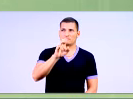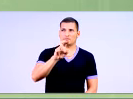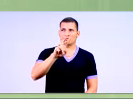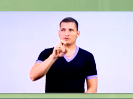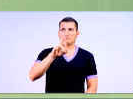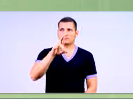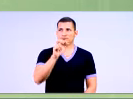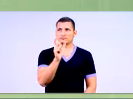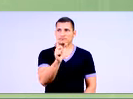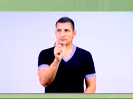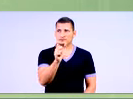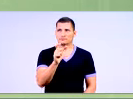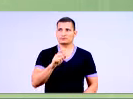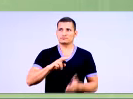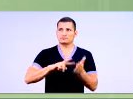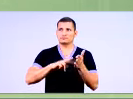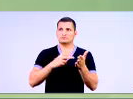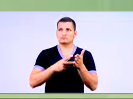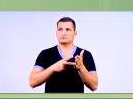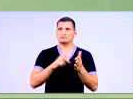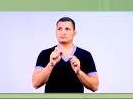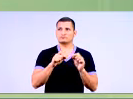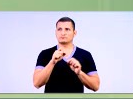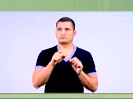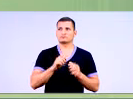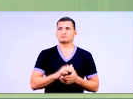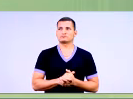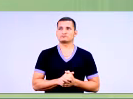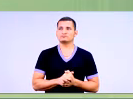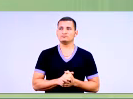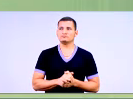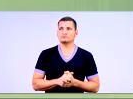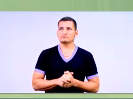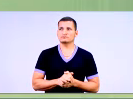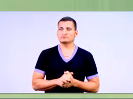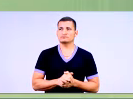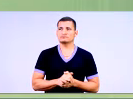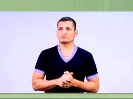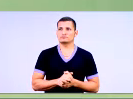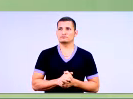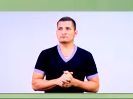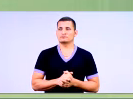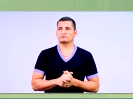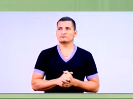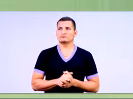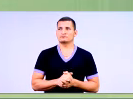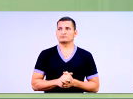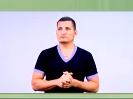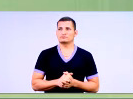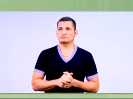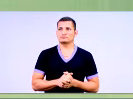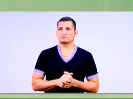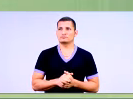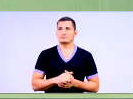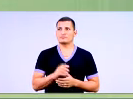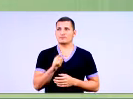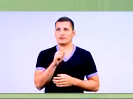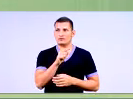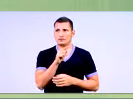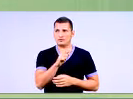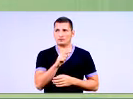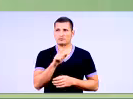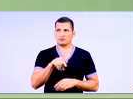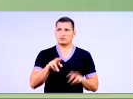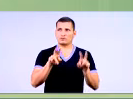to think. Que significa o quê, professora Elisângela? Então, contudo, entretanto, apesar de tudo isso que a gente falou, ele quem? It é